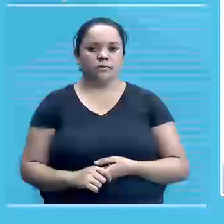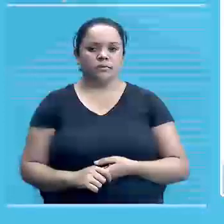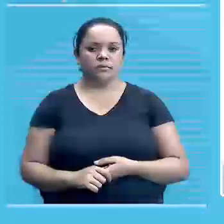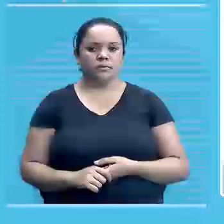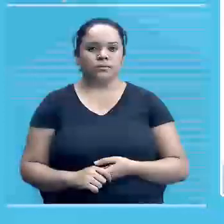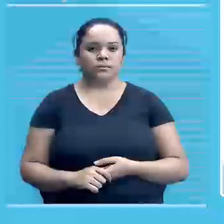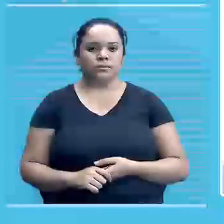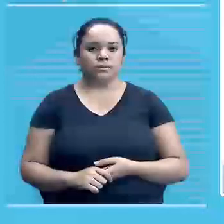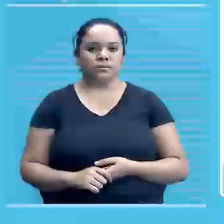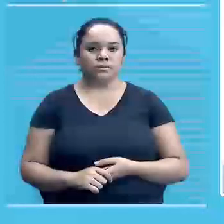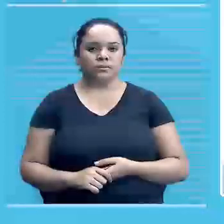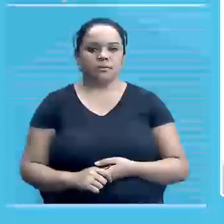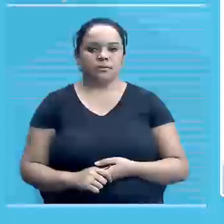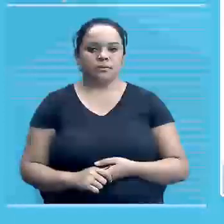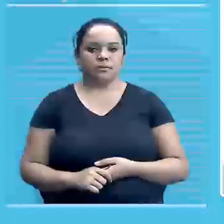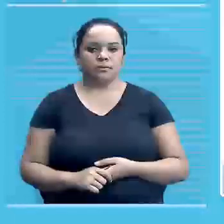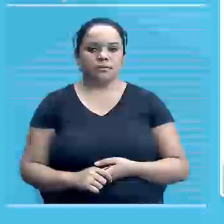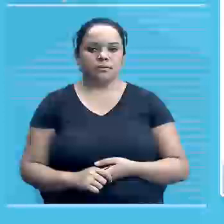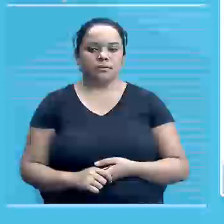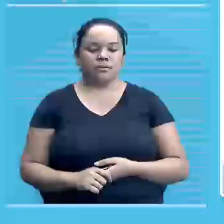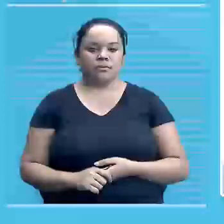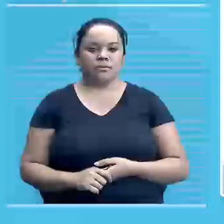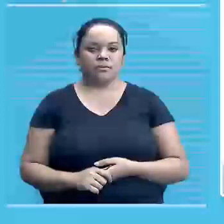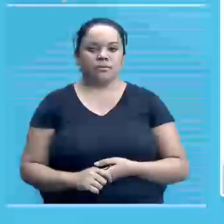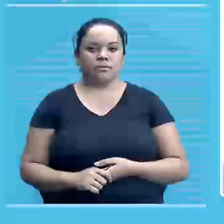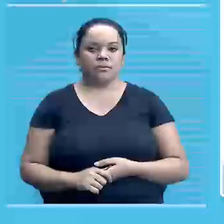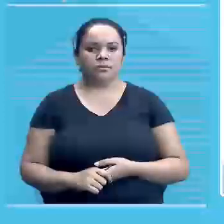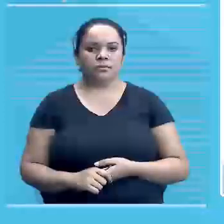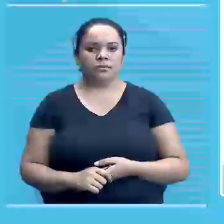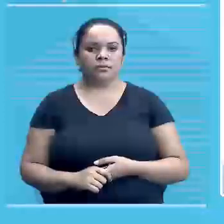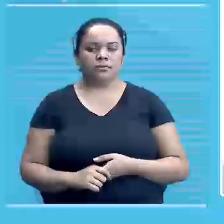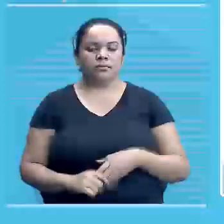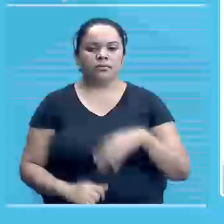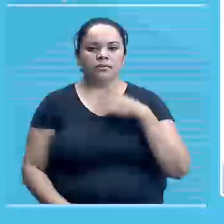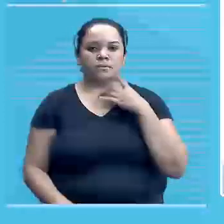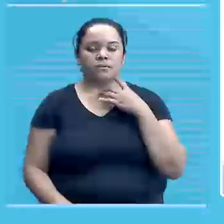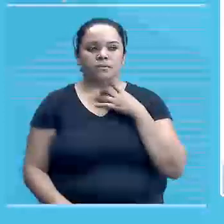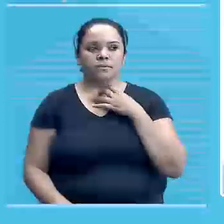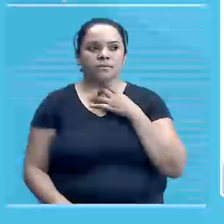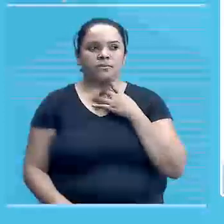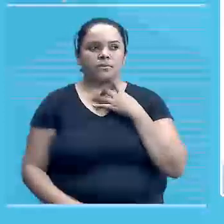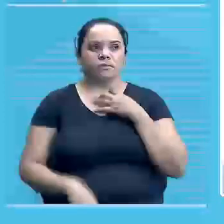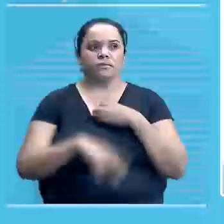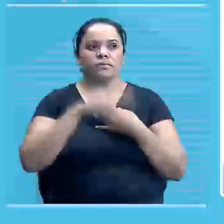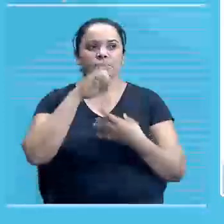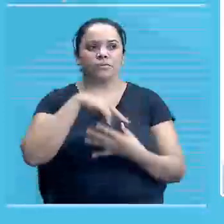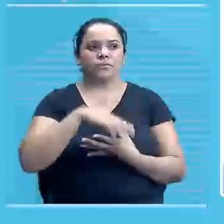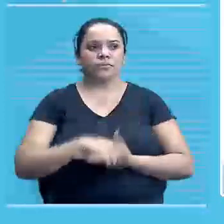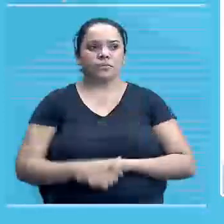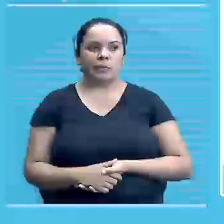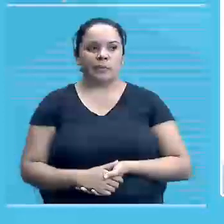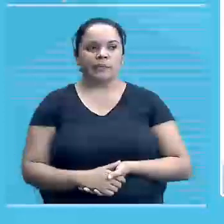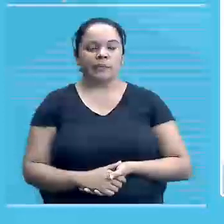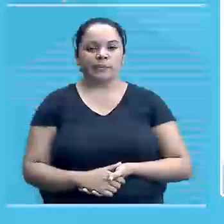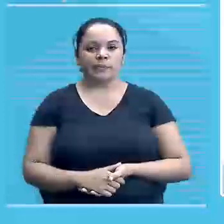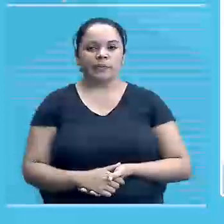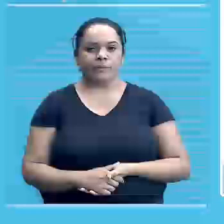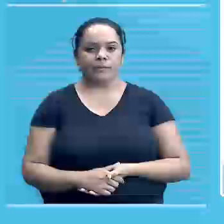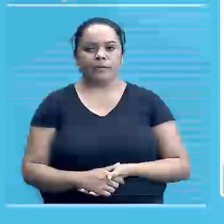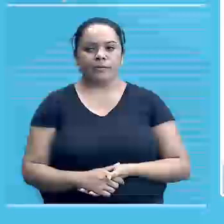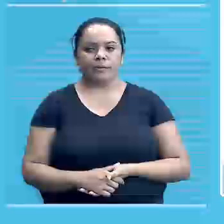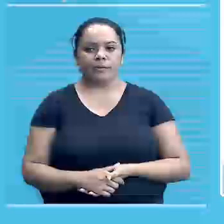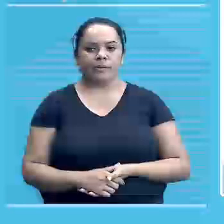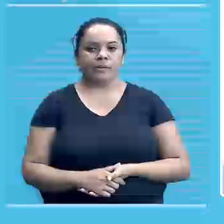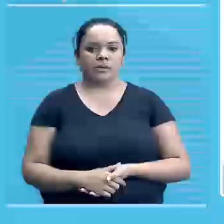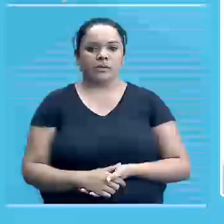que os lados são 10 e x mais 10. E um quadrado de lado x.